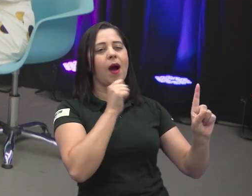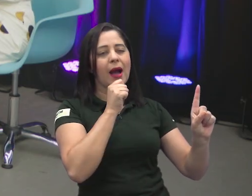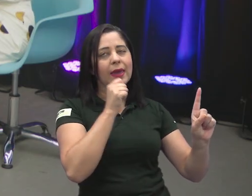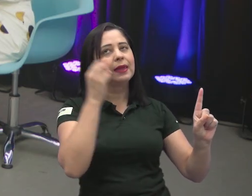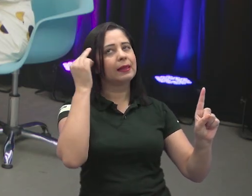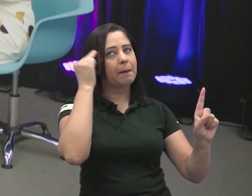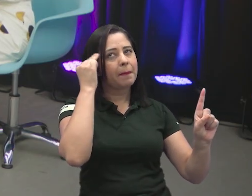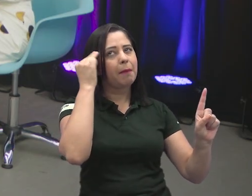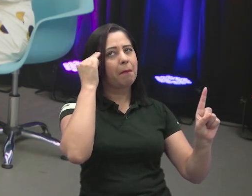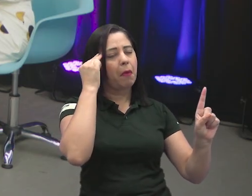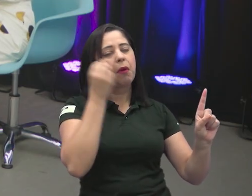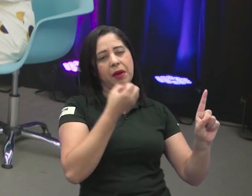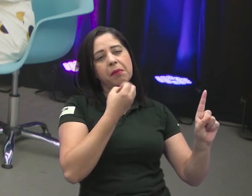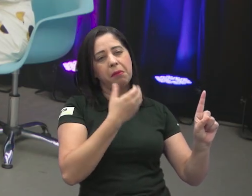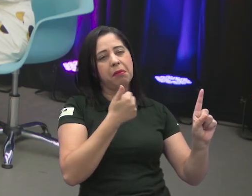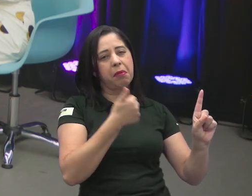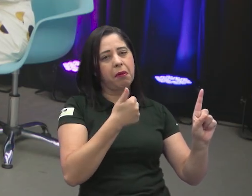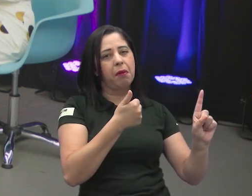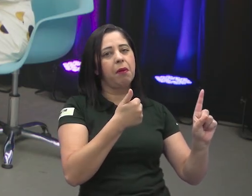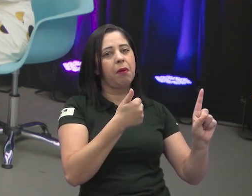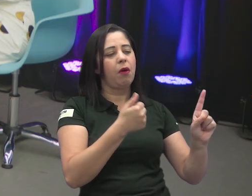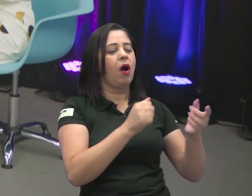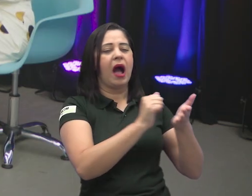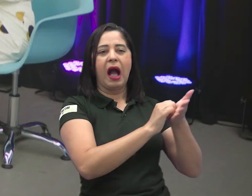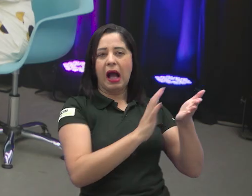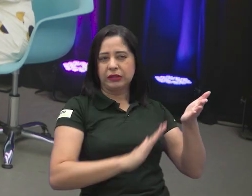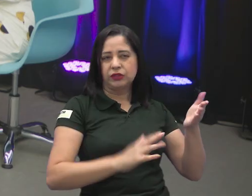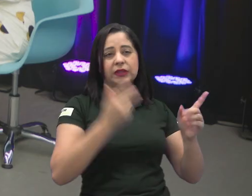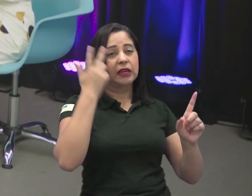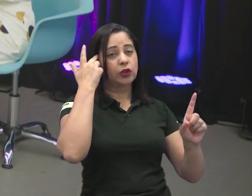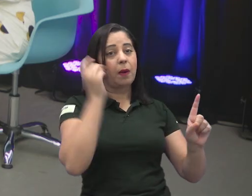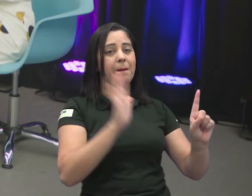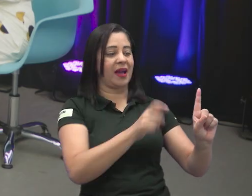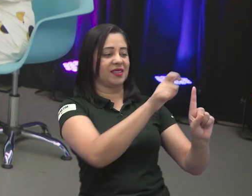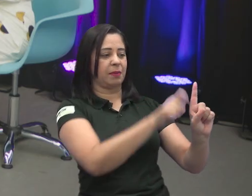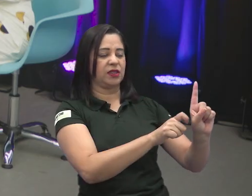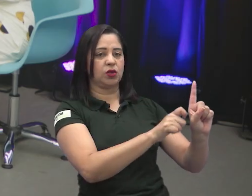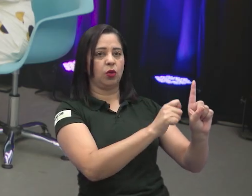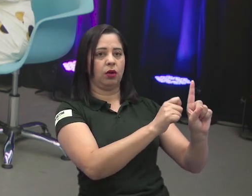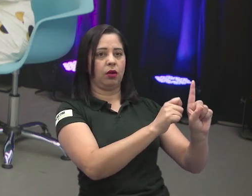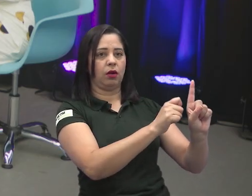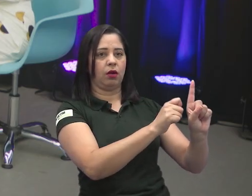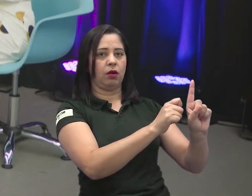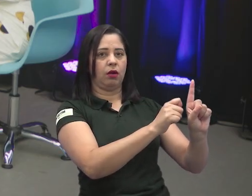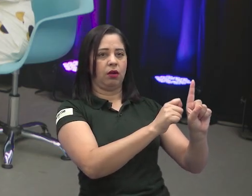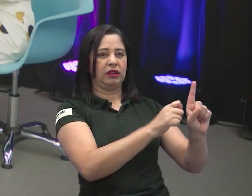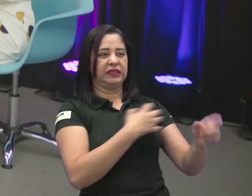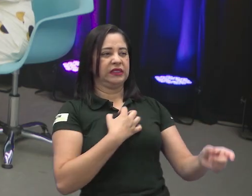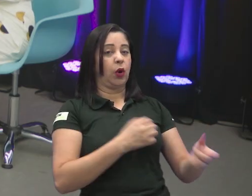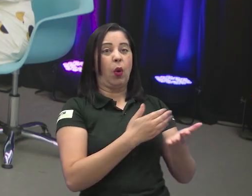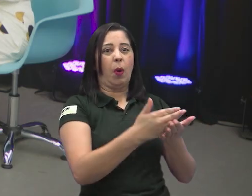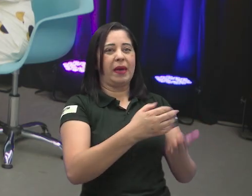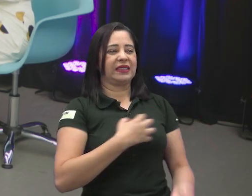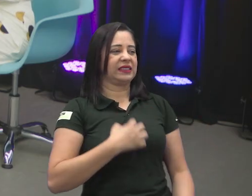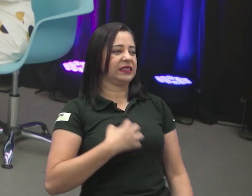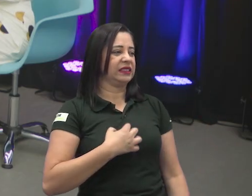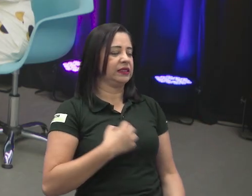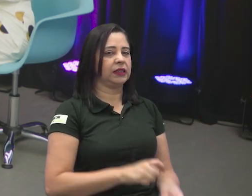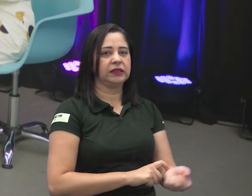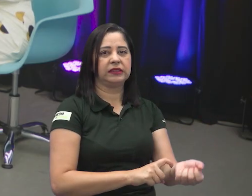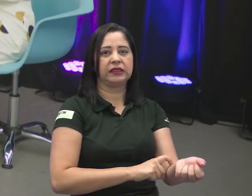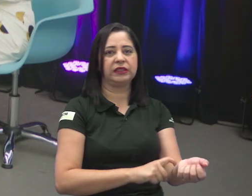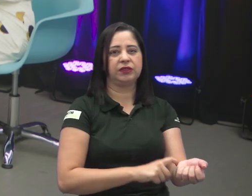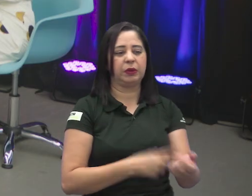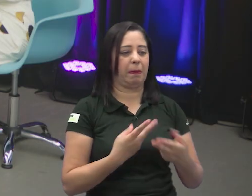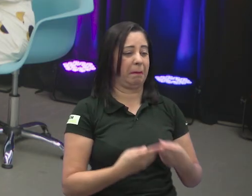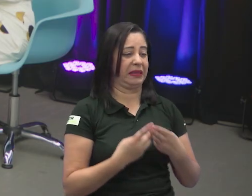memória razoável e ainda está fazendo as suas atividades normais, mas muda o humor. Ele começa a ficar irritado,